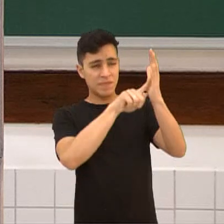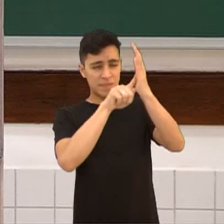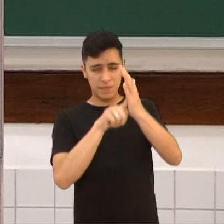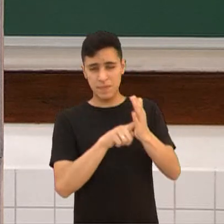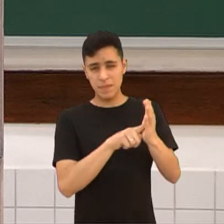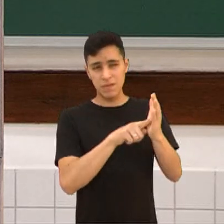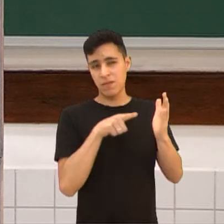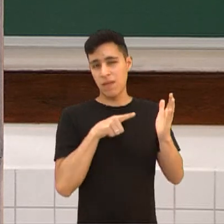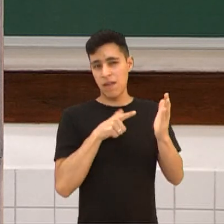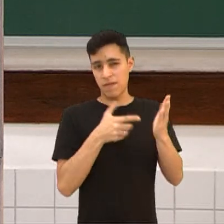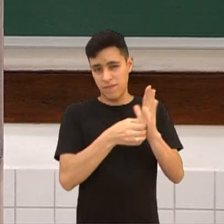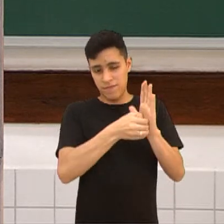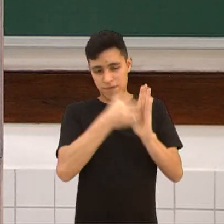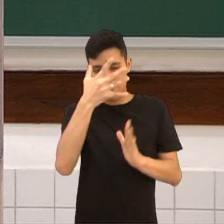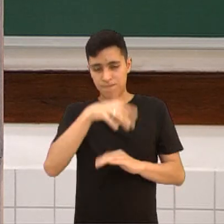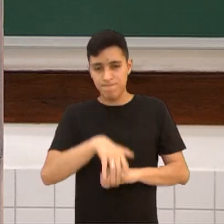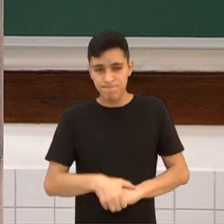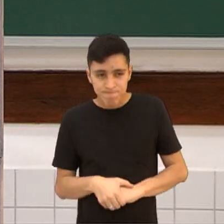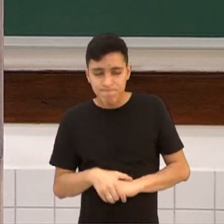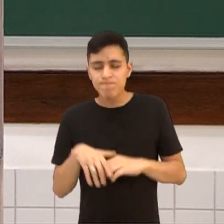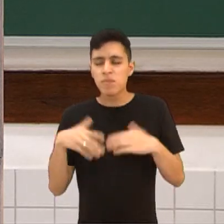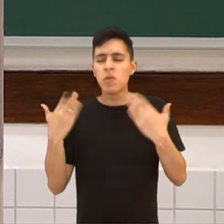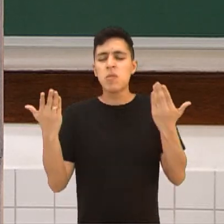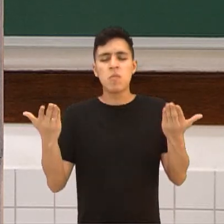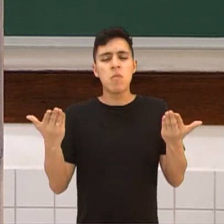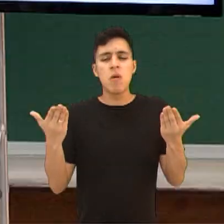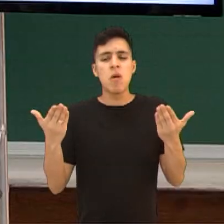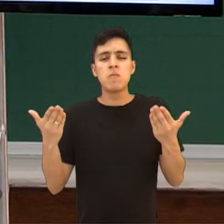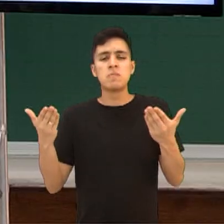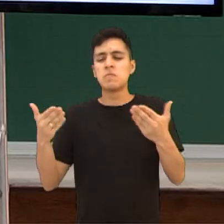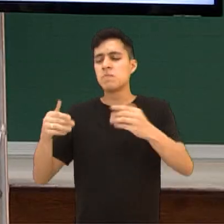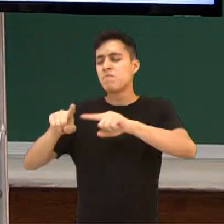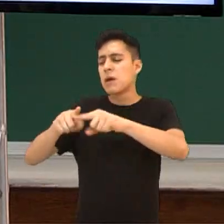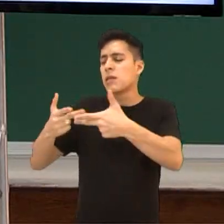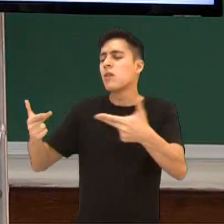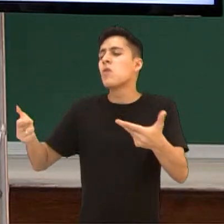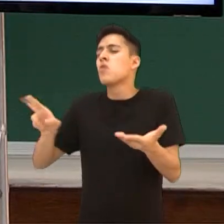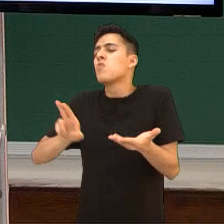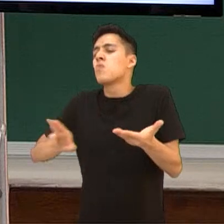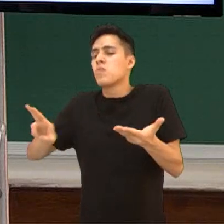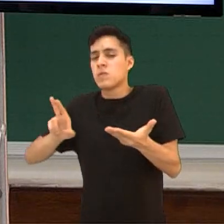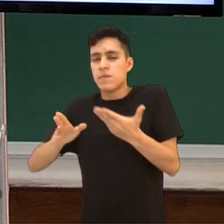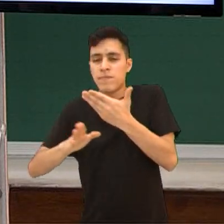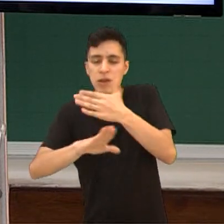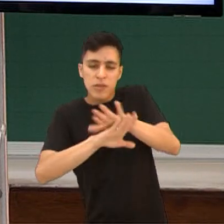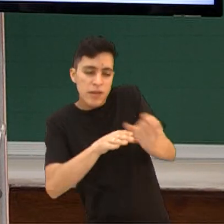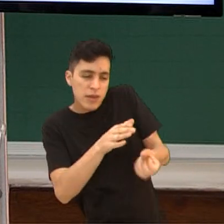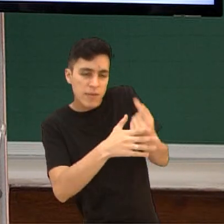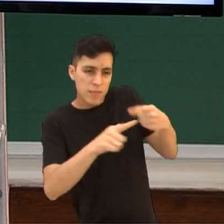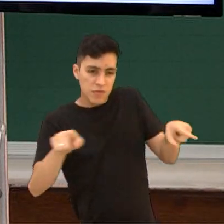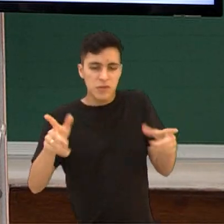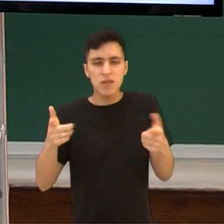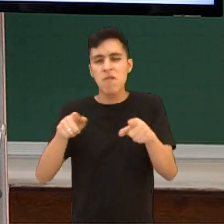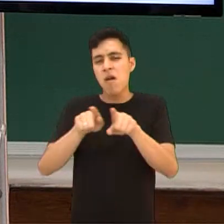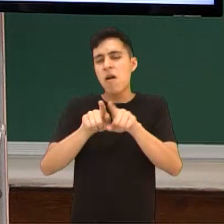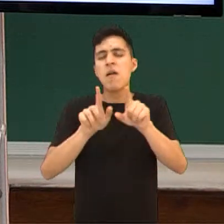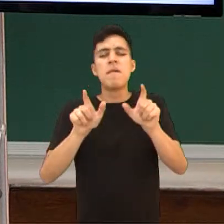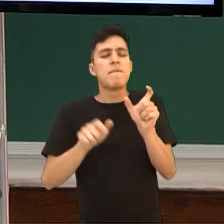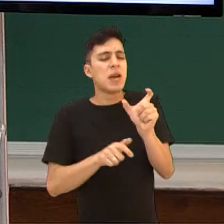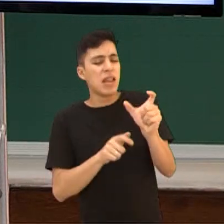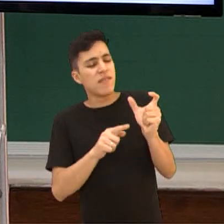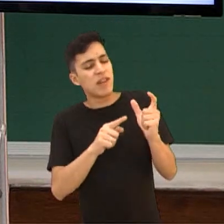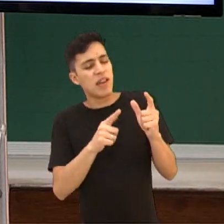é bem interessante trabalhar isso. Quais são as ferramentas que a gente utiliza? Ferramentas musicais. Muitos falam instrumentos, né? Eu vou colocar